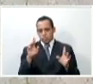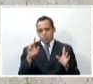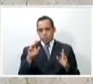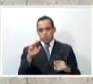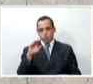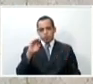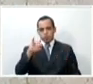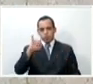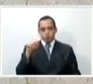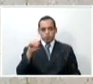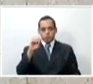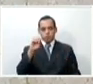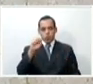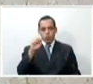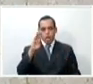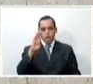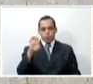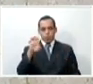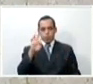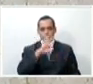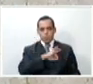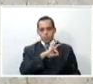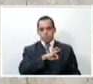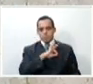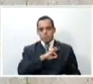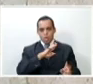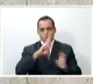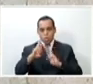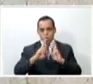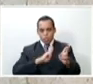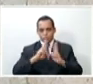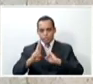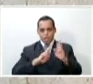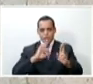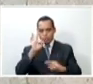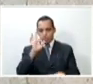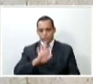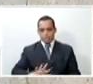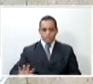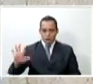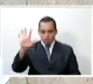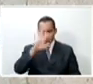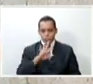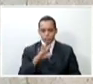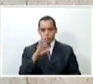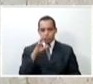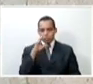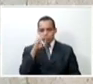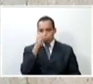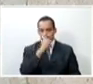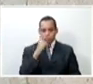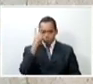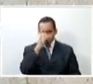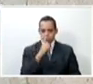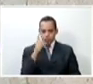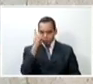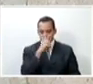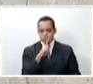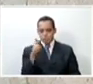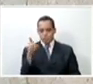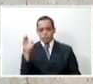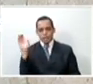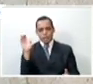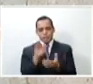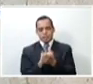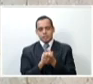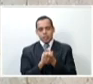Joab brasileiro de Albuquerque, policial rodoviário federal, num domingo, eu sei bem esse caso porque eu fui na ocorrência, fui no distrito policial, ele era casado com